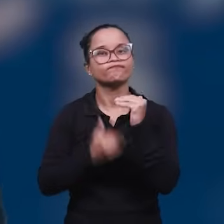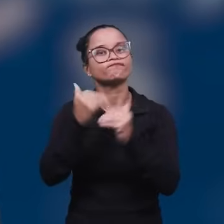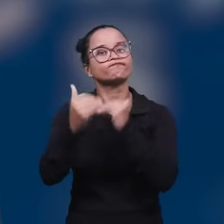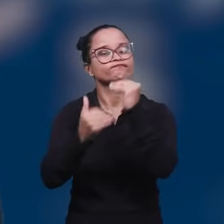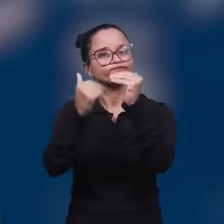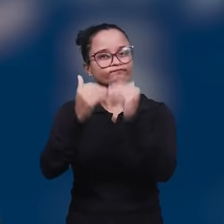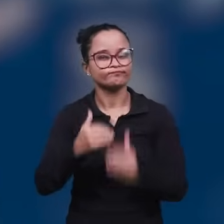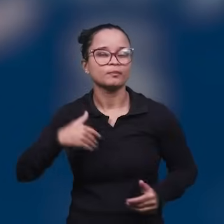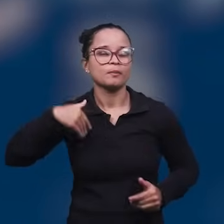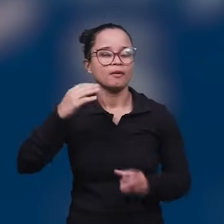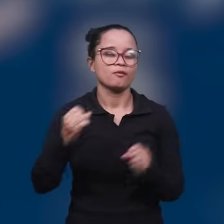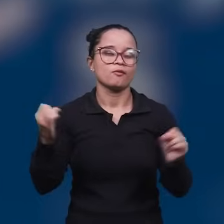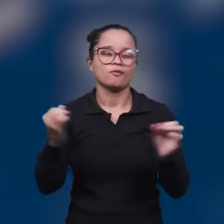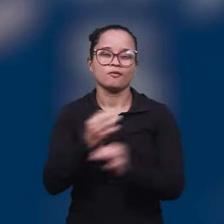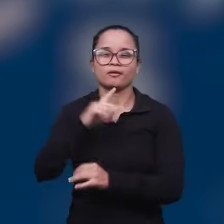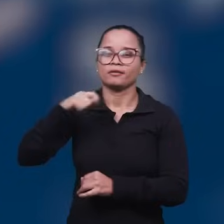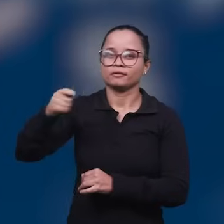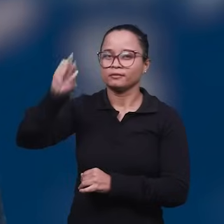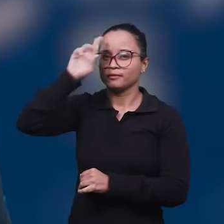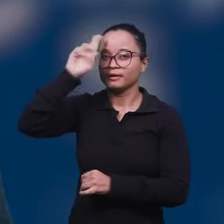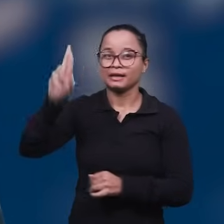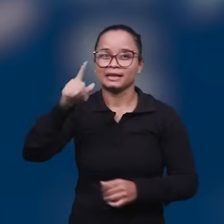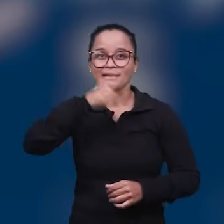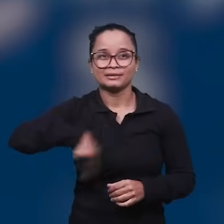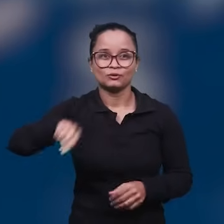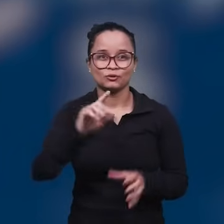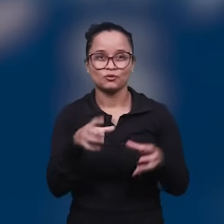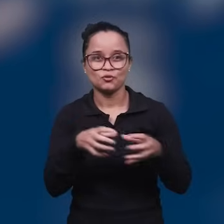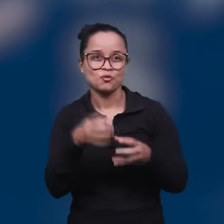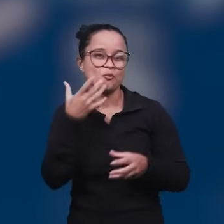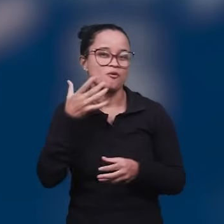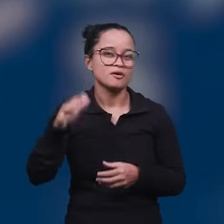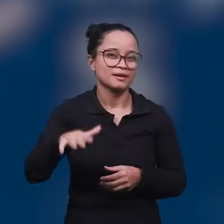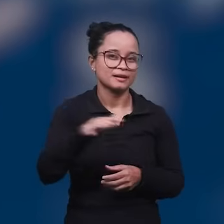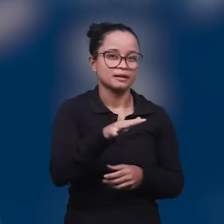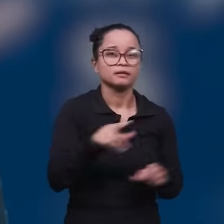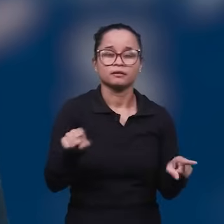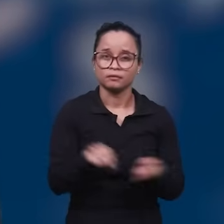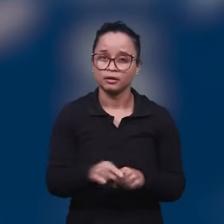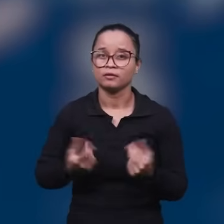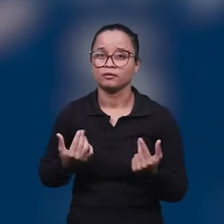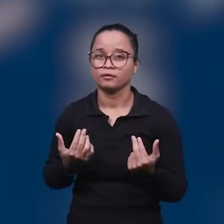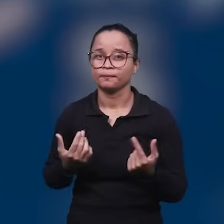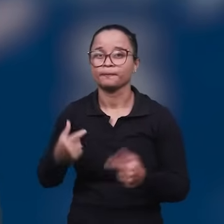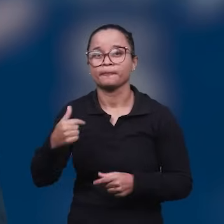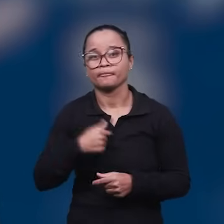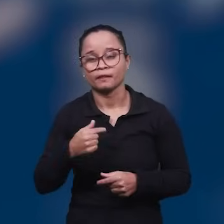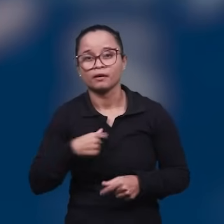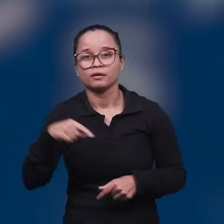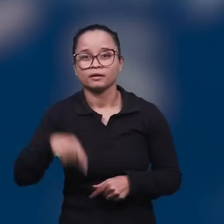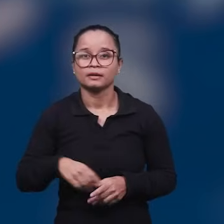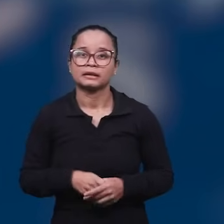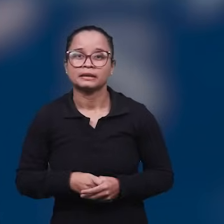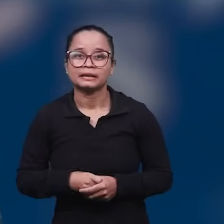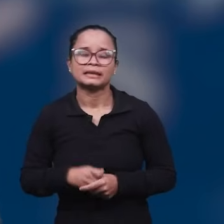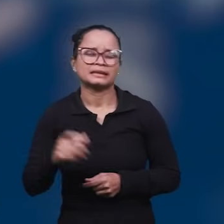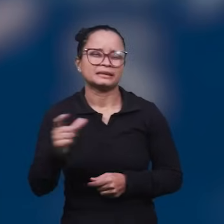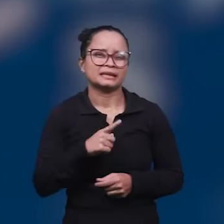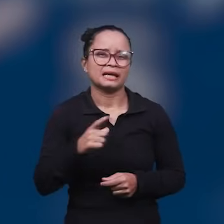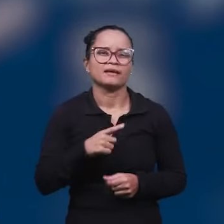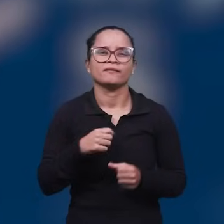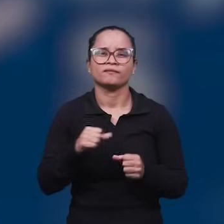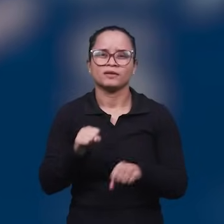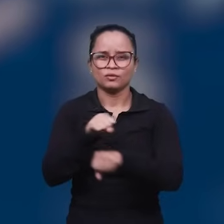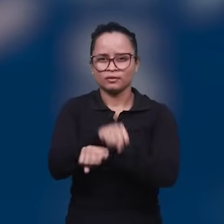mesmo embalo. Neste último final de semana também tivemos vários seminários das nossas cias e foi uma festa. As nossas crianças envolvidas